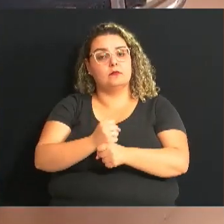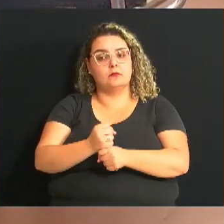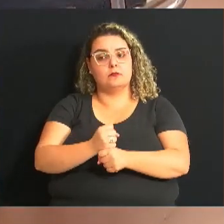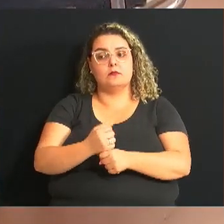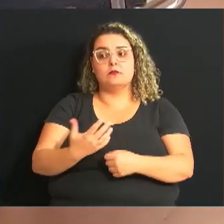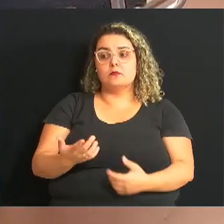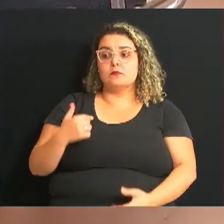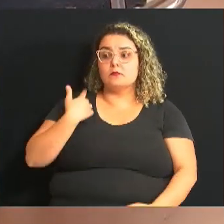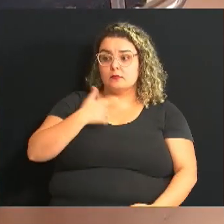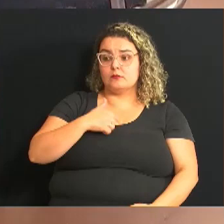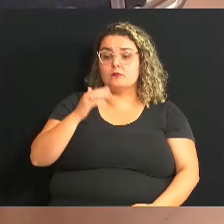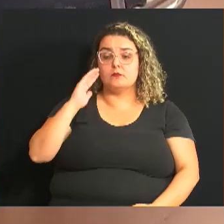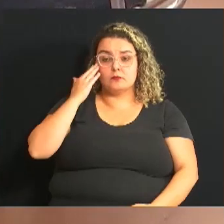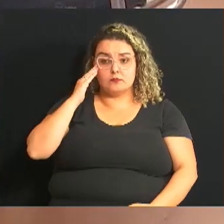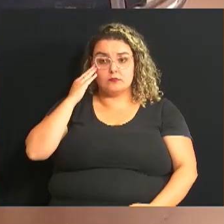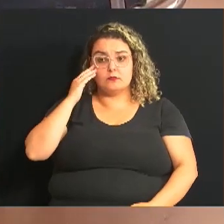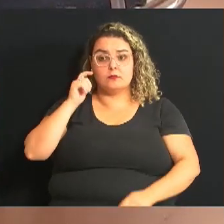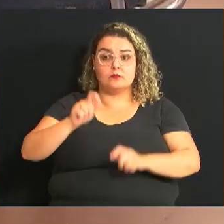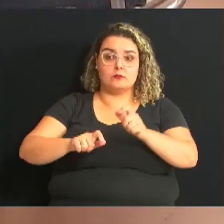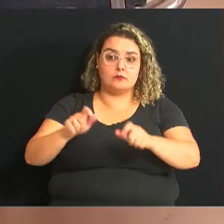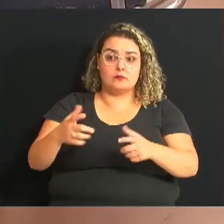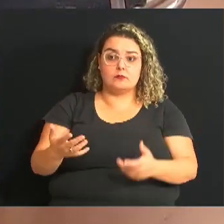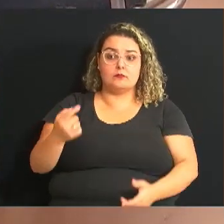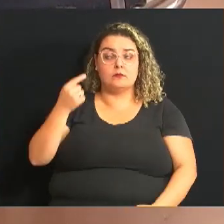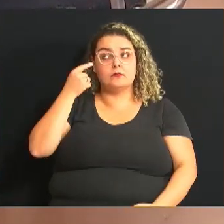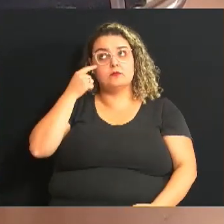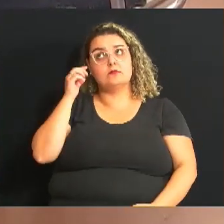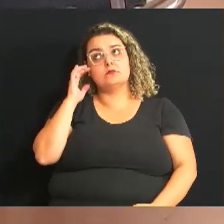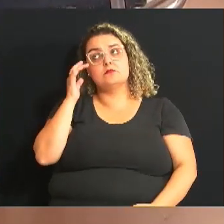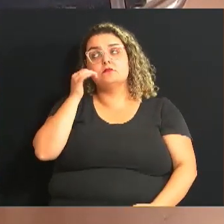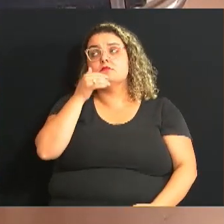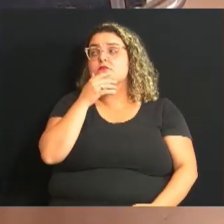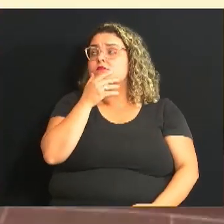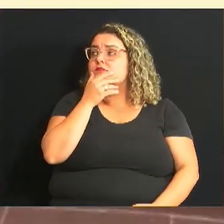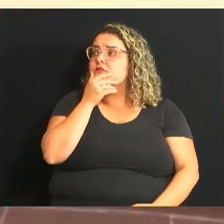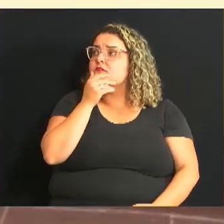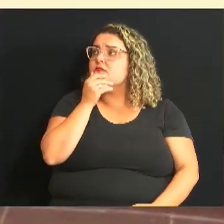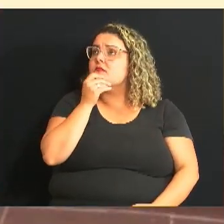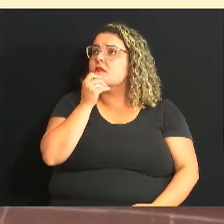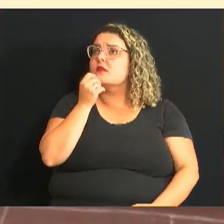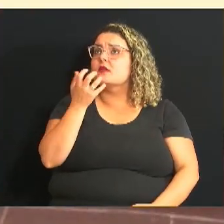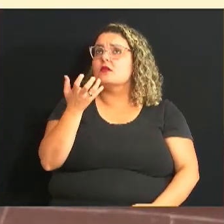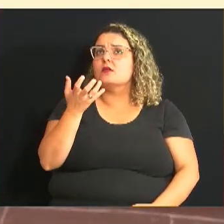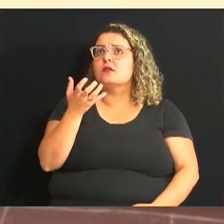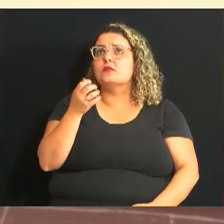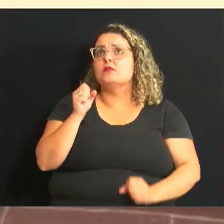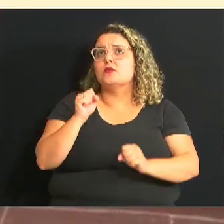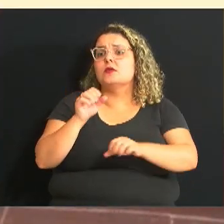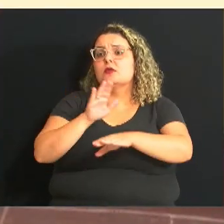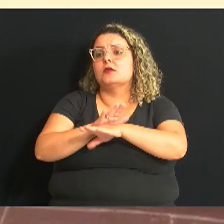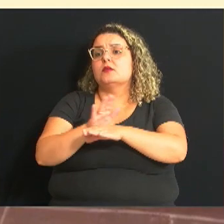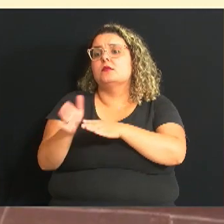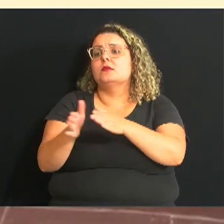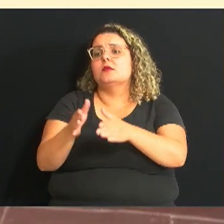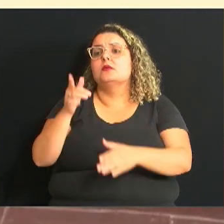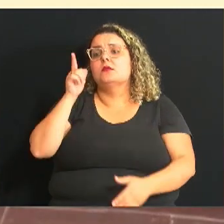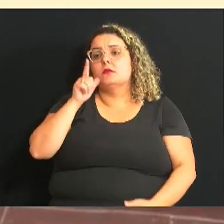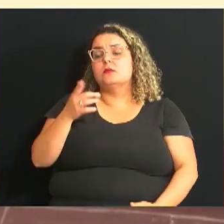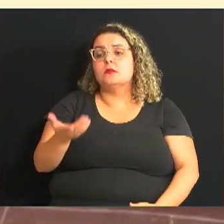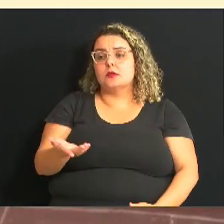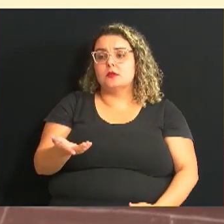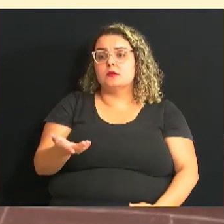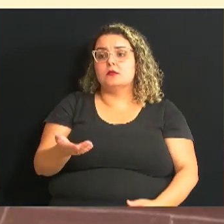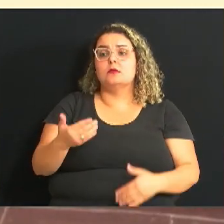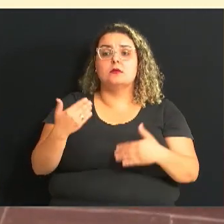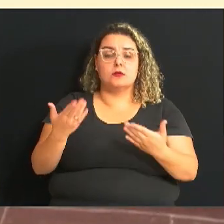também entende muitas vezes que as pessoas pensam e falam assim, nossa, eu queria tanto poder contribuir, mas nesse momento eu não consigo. Então,